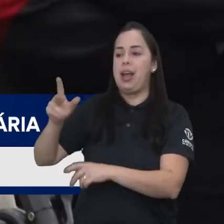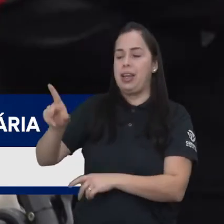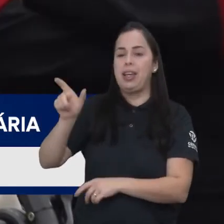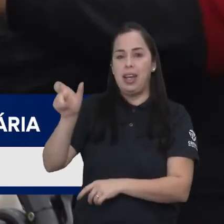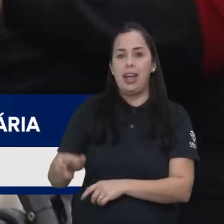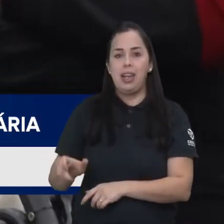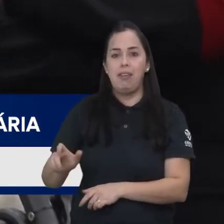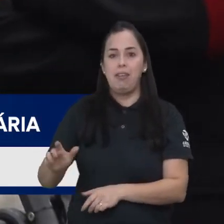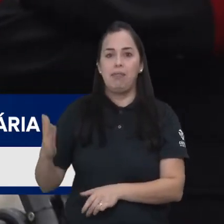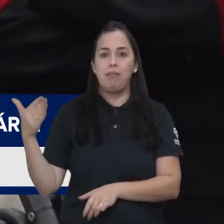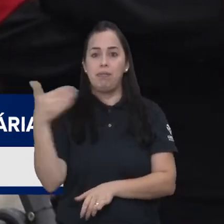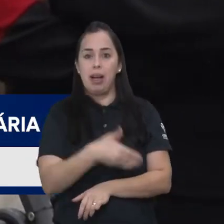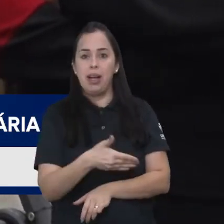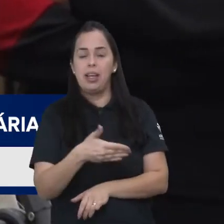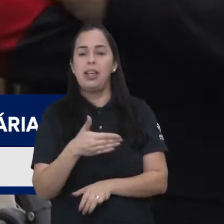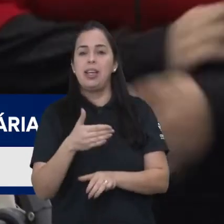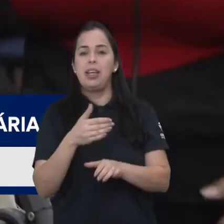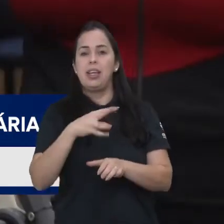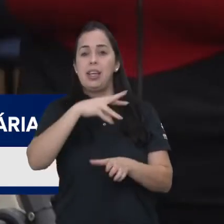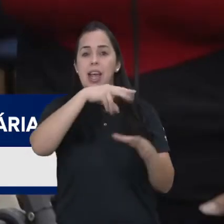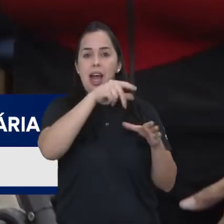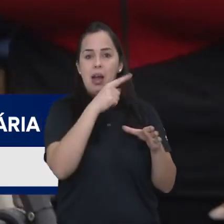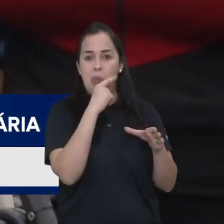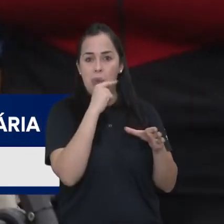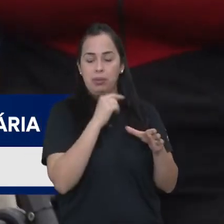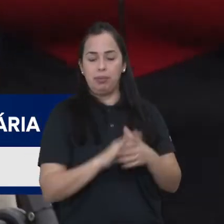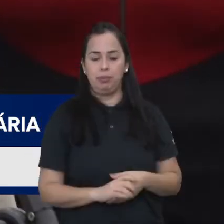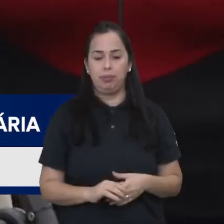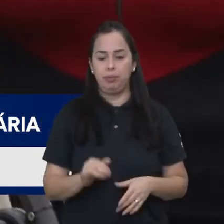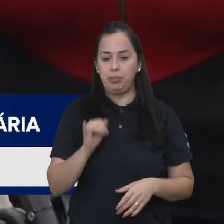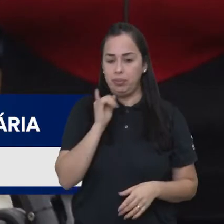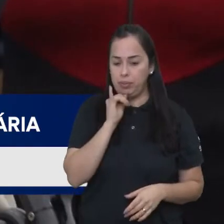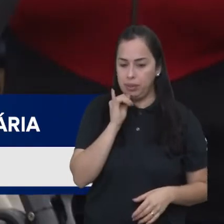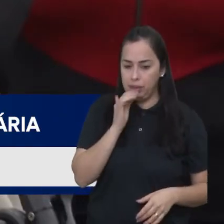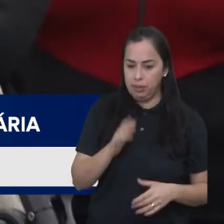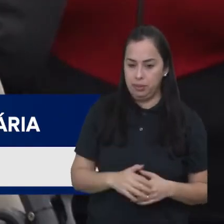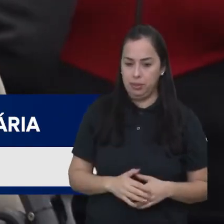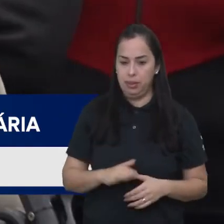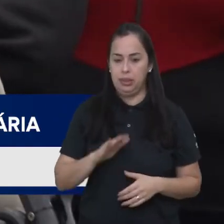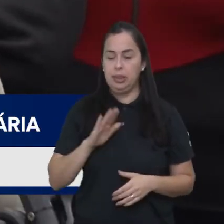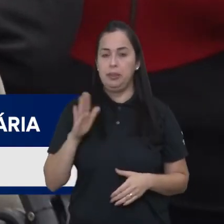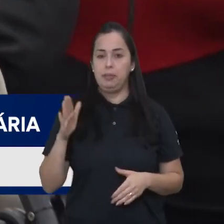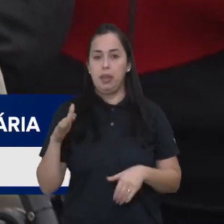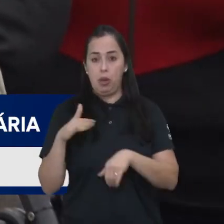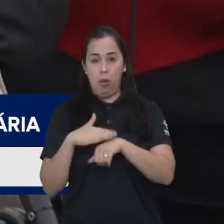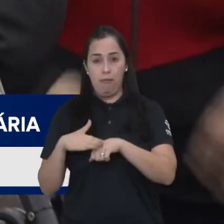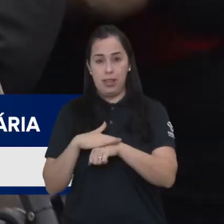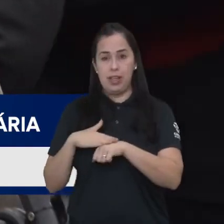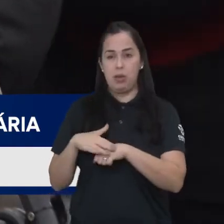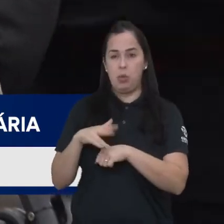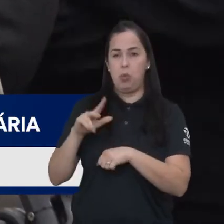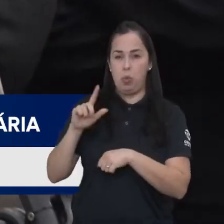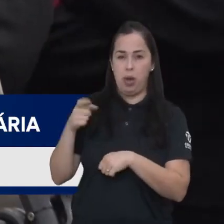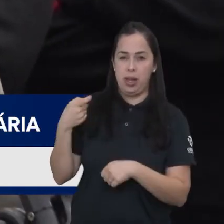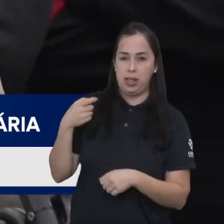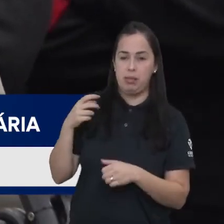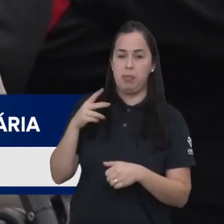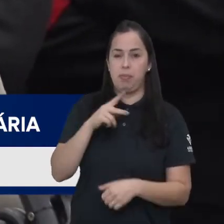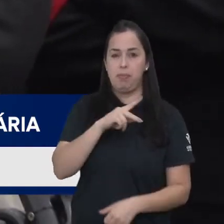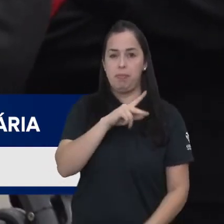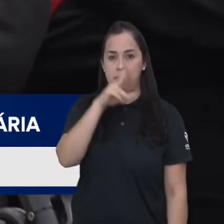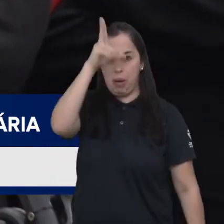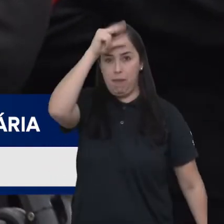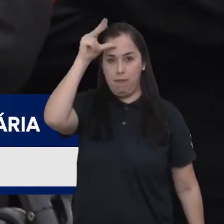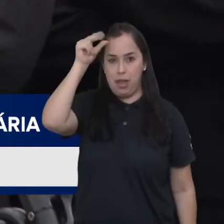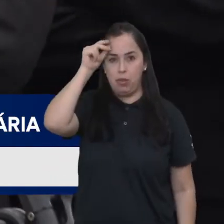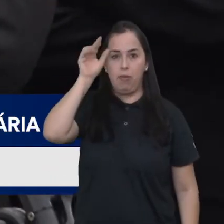Um exemplo seria isso. Tá? Agora, que nem por exemplo, falamos com o prefeito Felício na época, ele falou